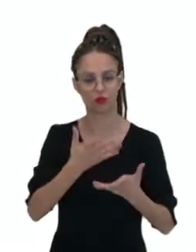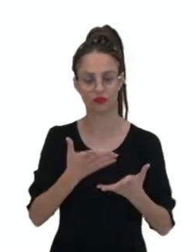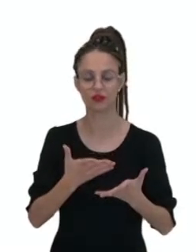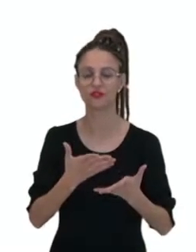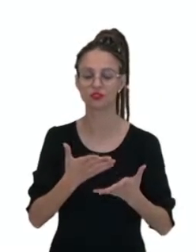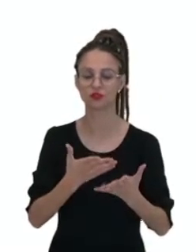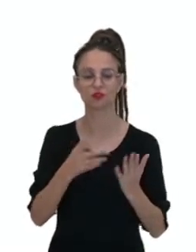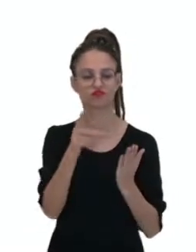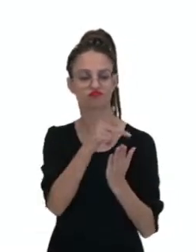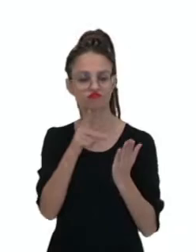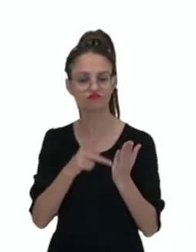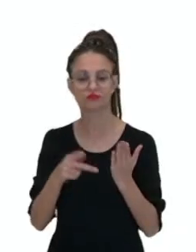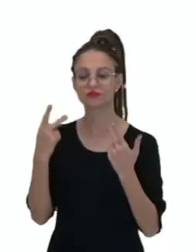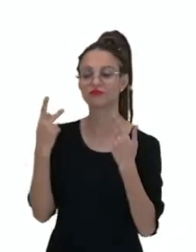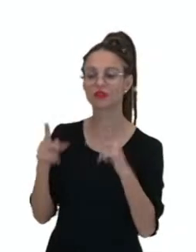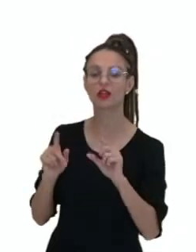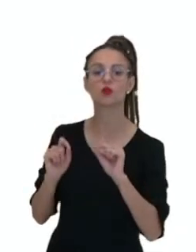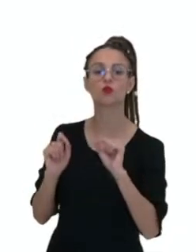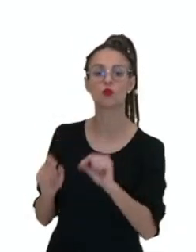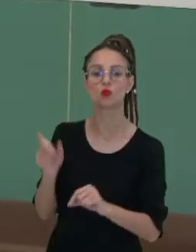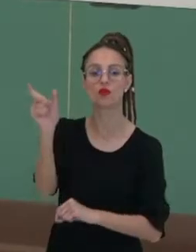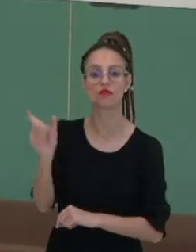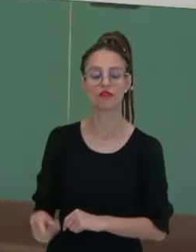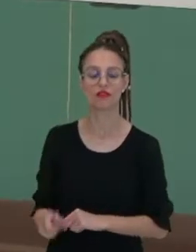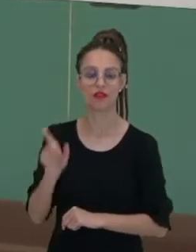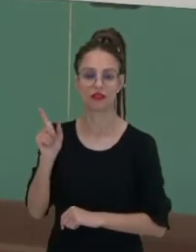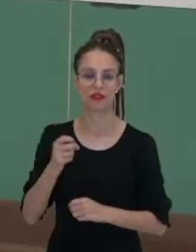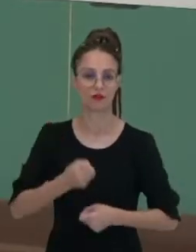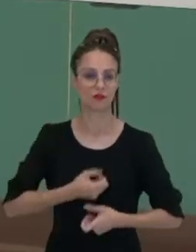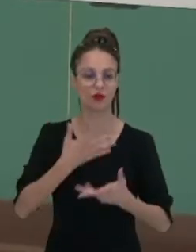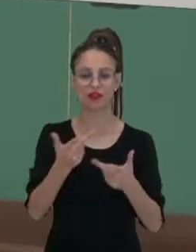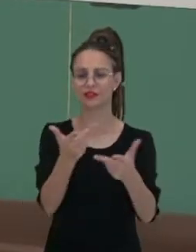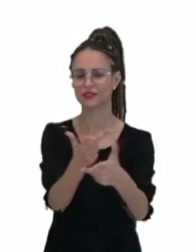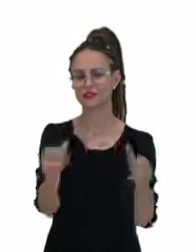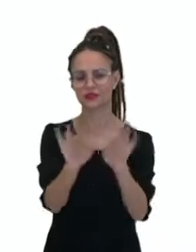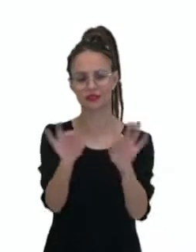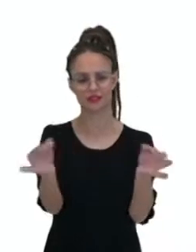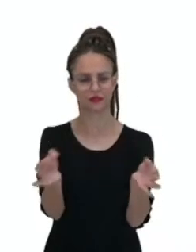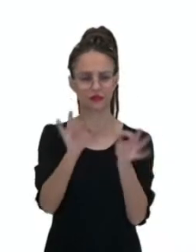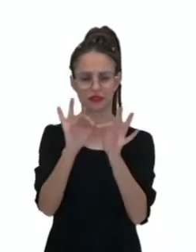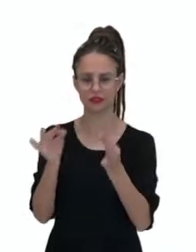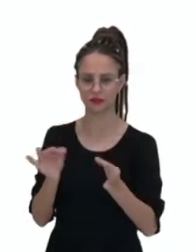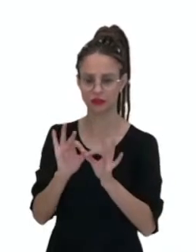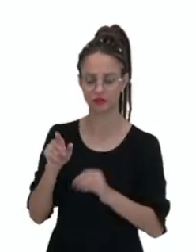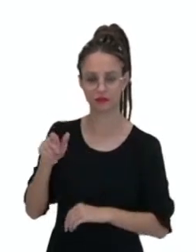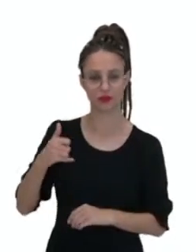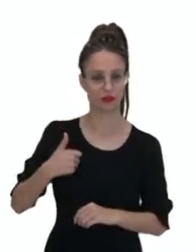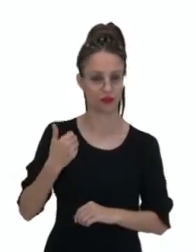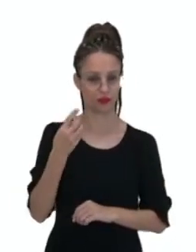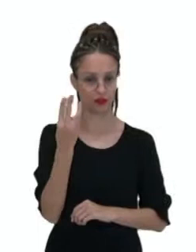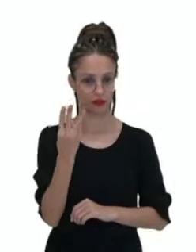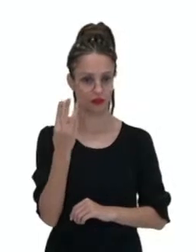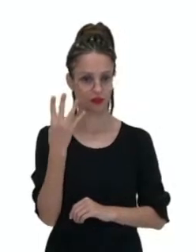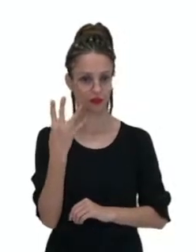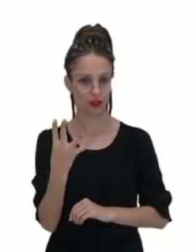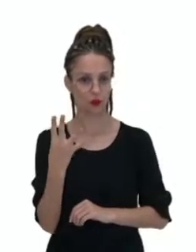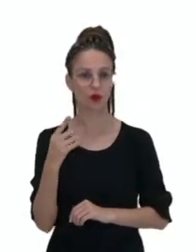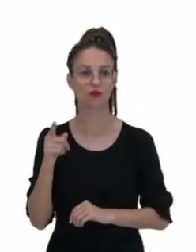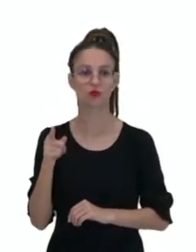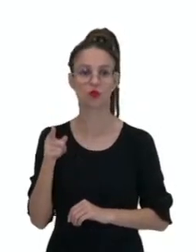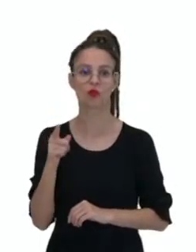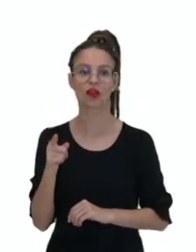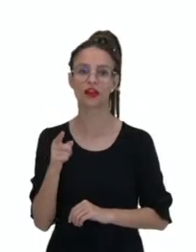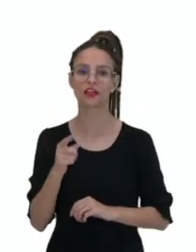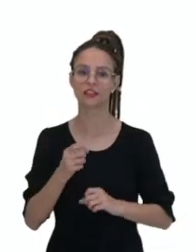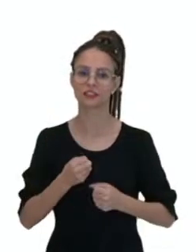seus versos fizeram dele o quê? O poeta das coisas simples. Aos 34 anos de idade, ele se entregou